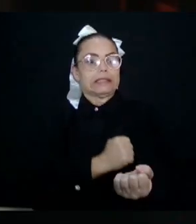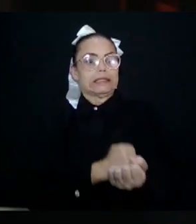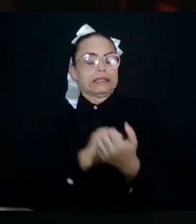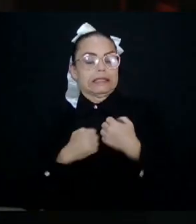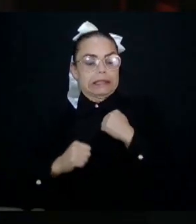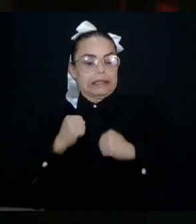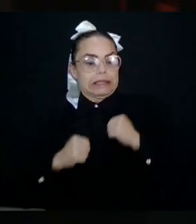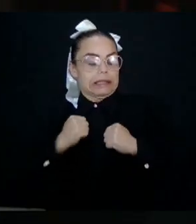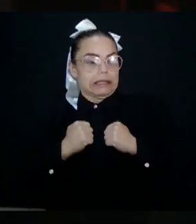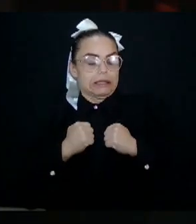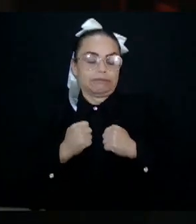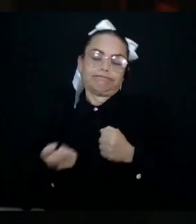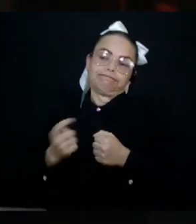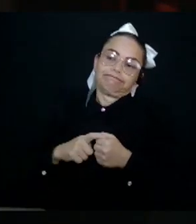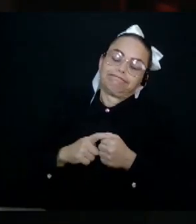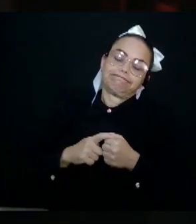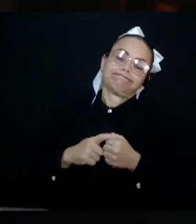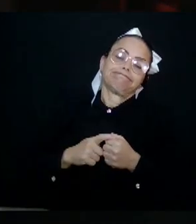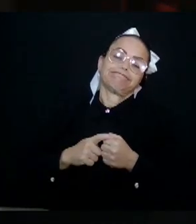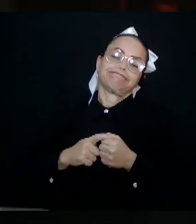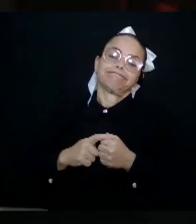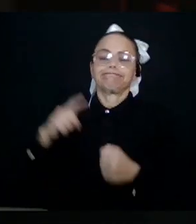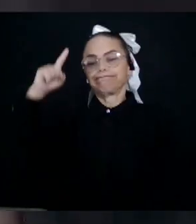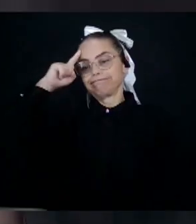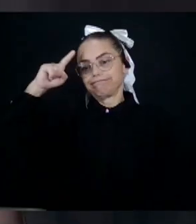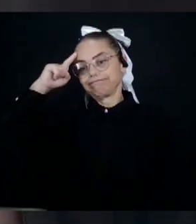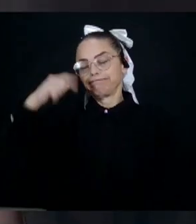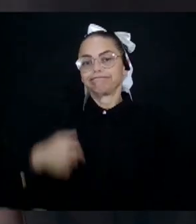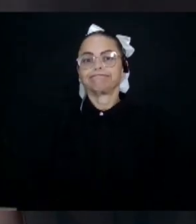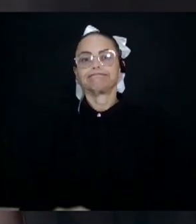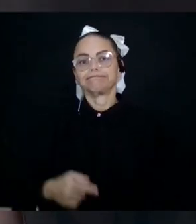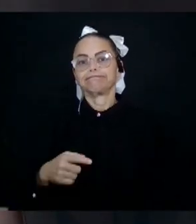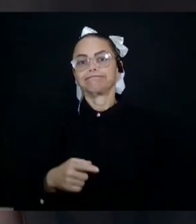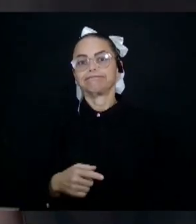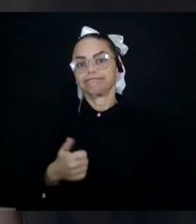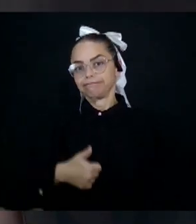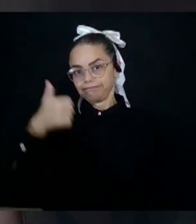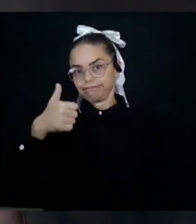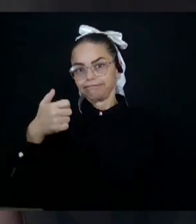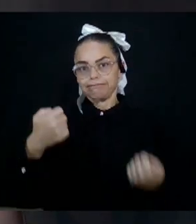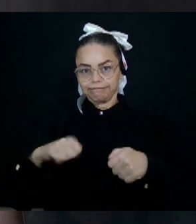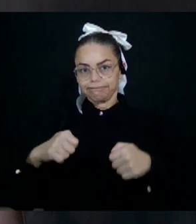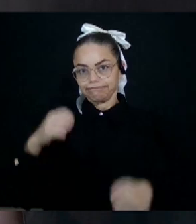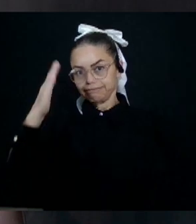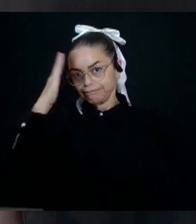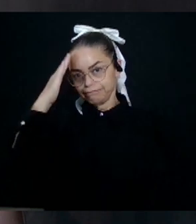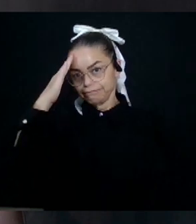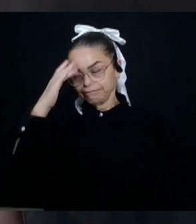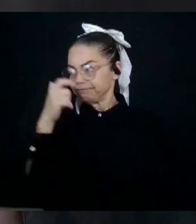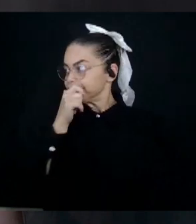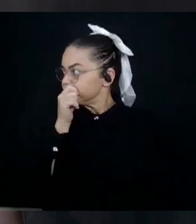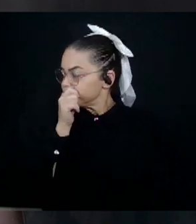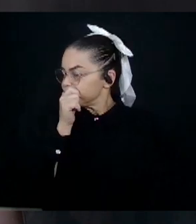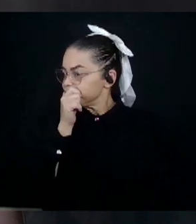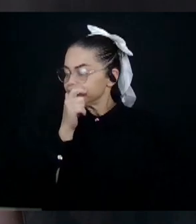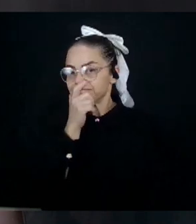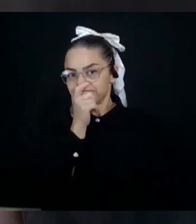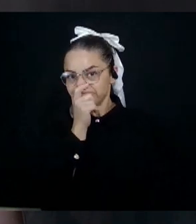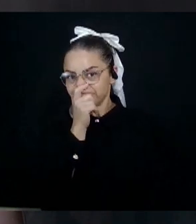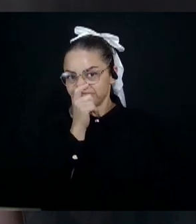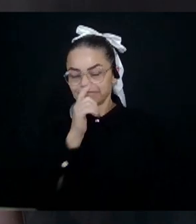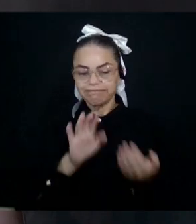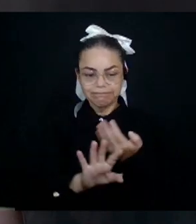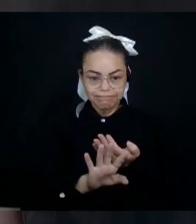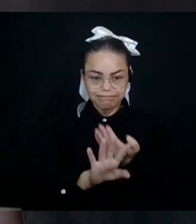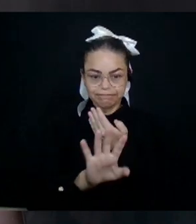né? E a gente volta para a realidade. Ruby, a primeira coisa que a gente precisa pensar é essa